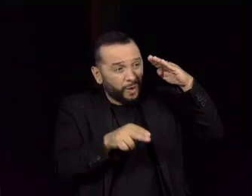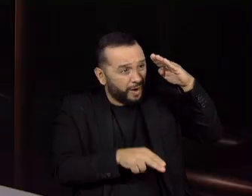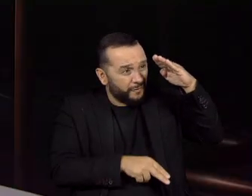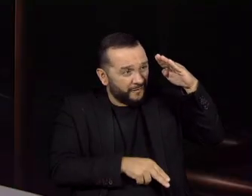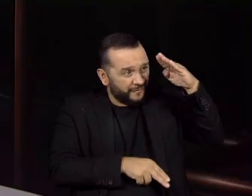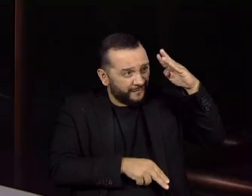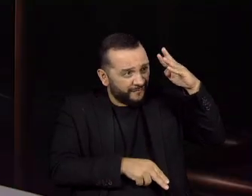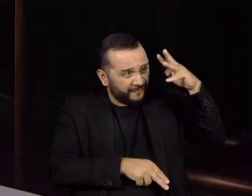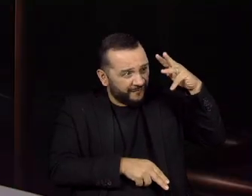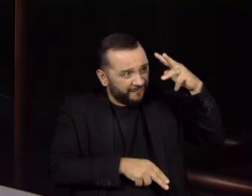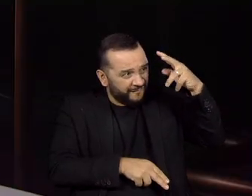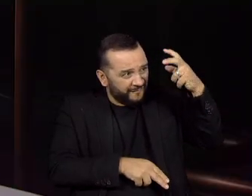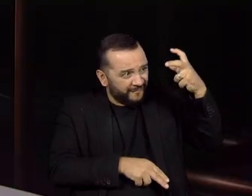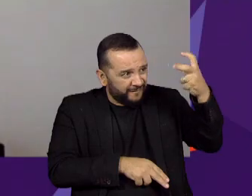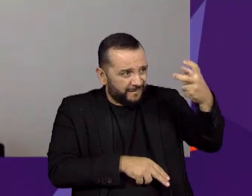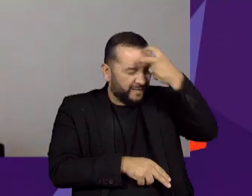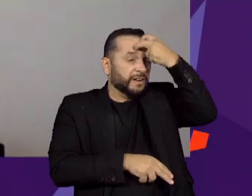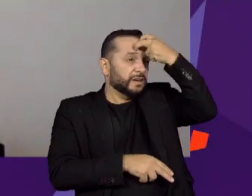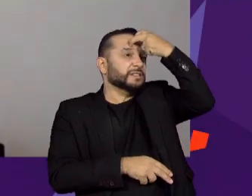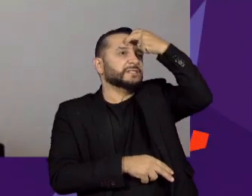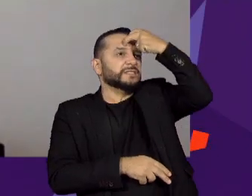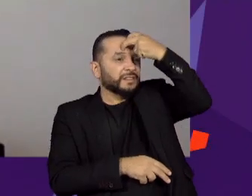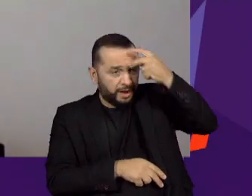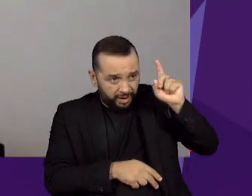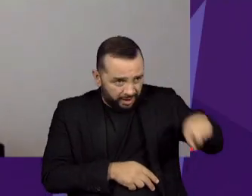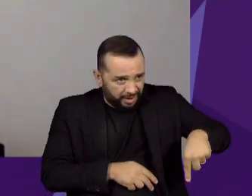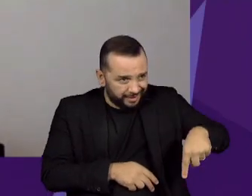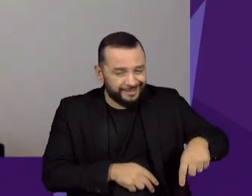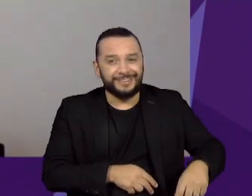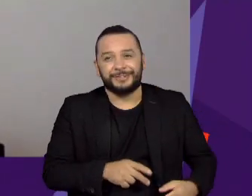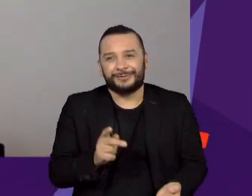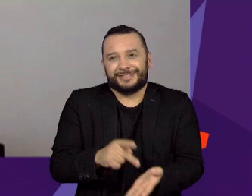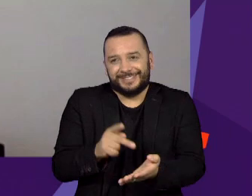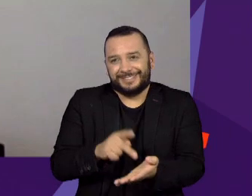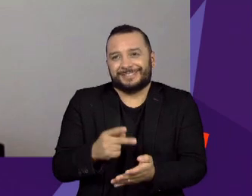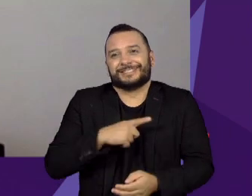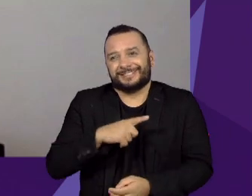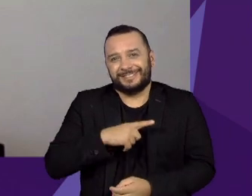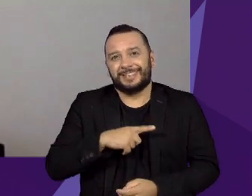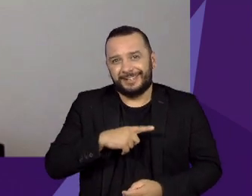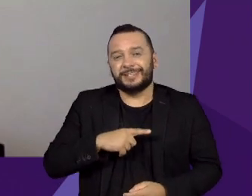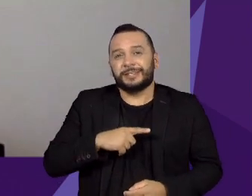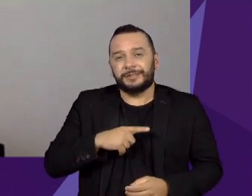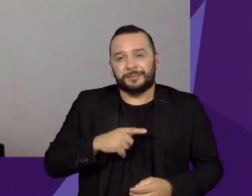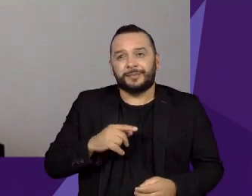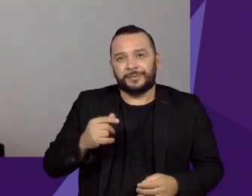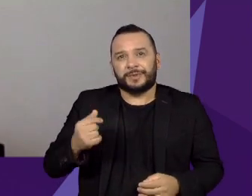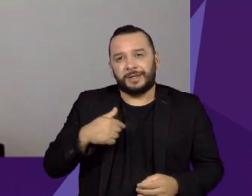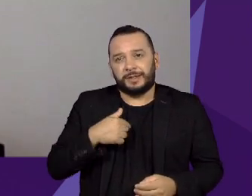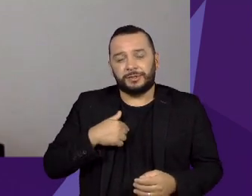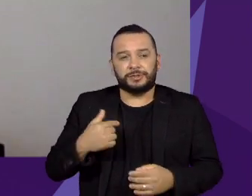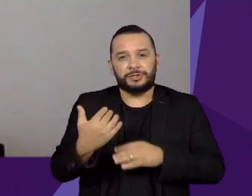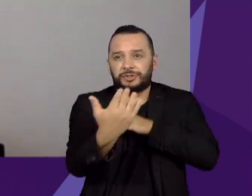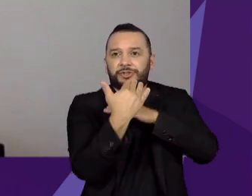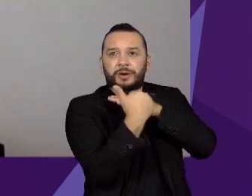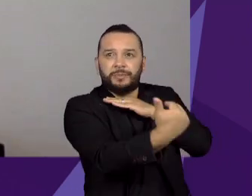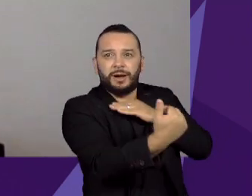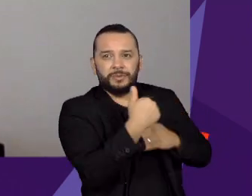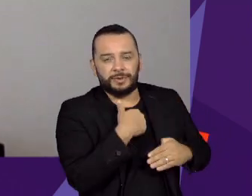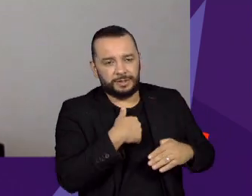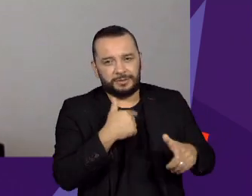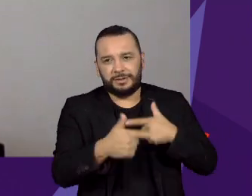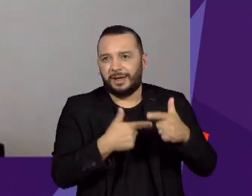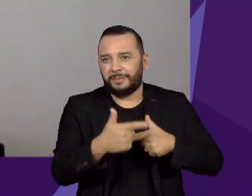Olha, se a pessoa não tiver personalidade, não saber o que ela está fazendo, eu estava ali porque eu fui chamado para um trabalho técnico. A